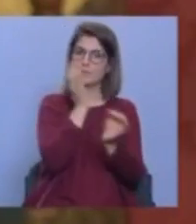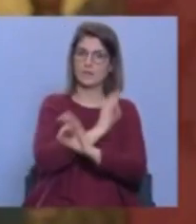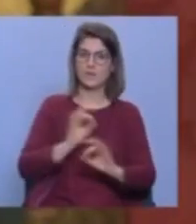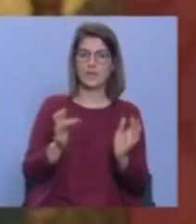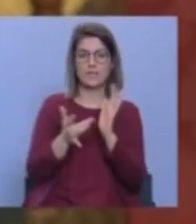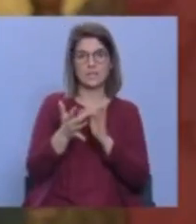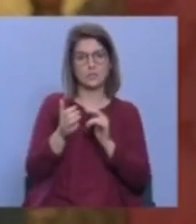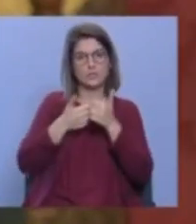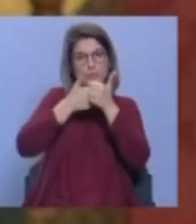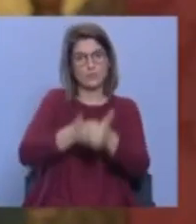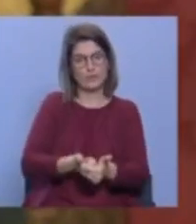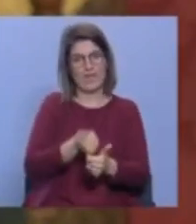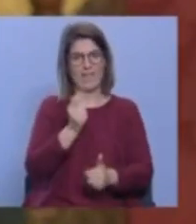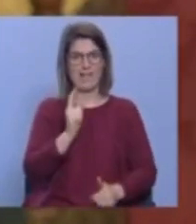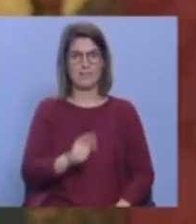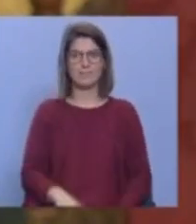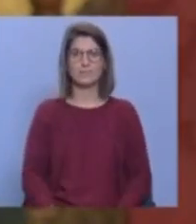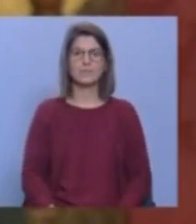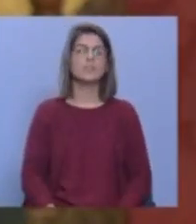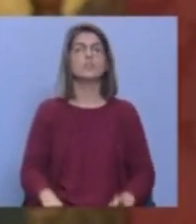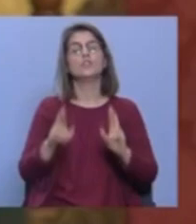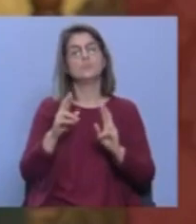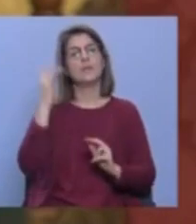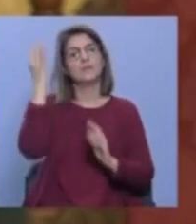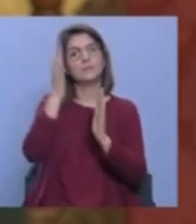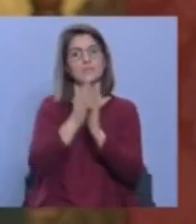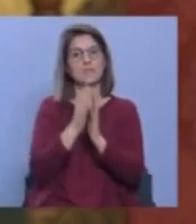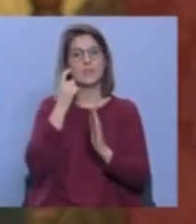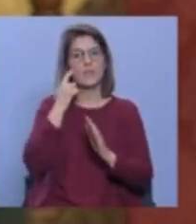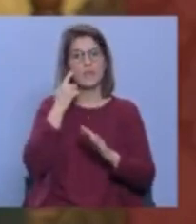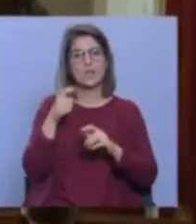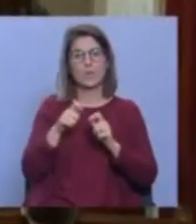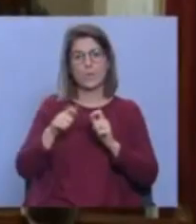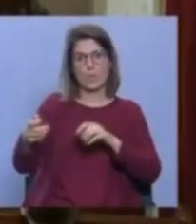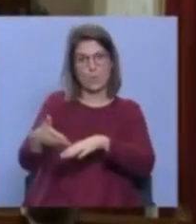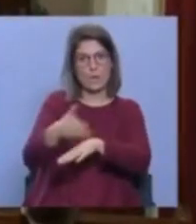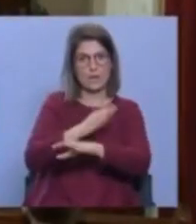cristão. Santa Quaresma para todos.